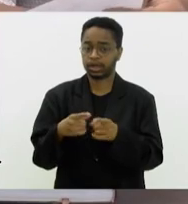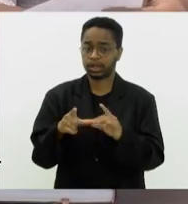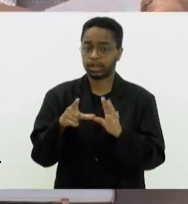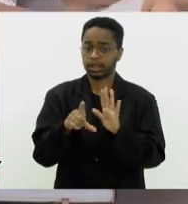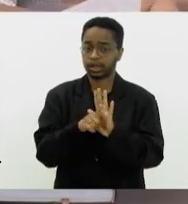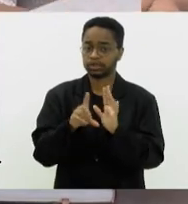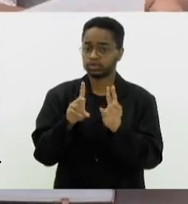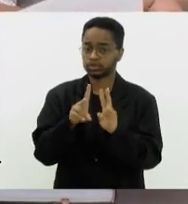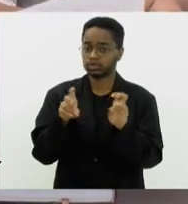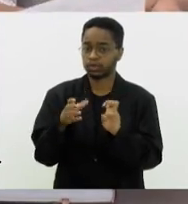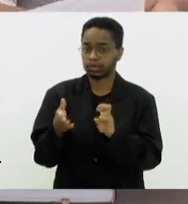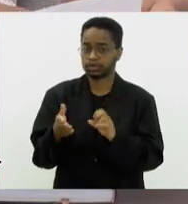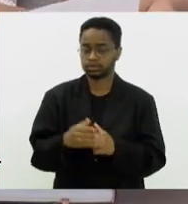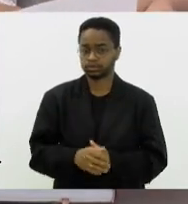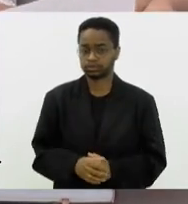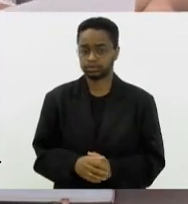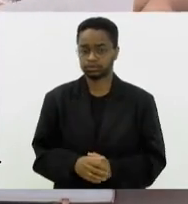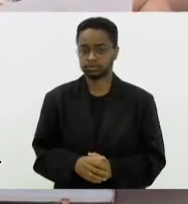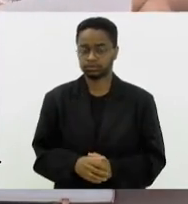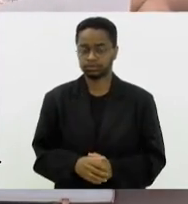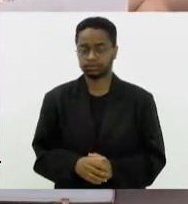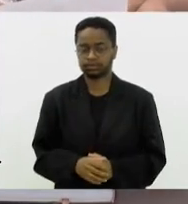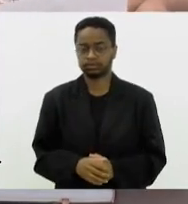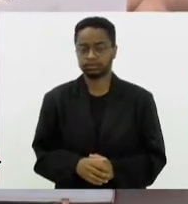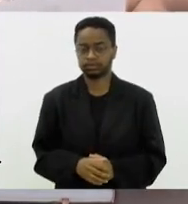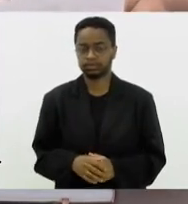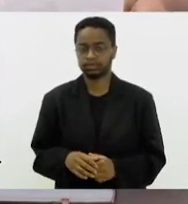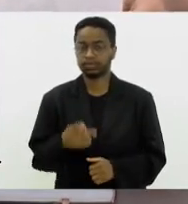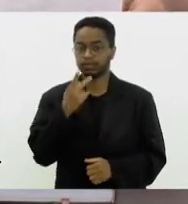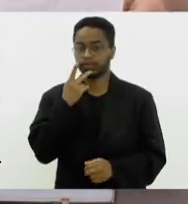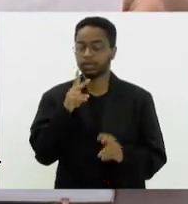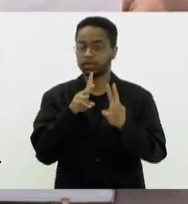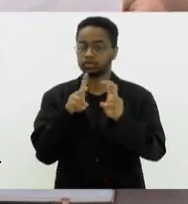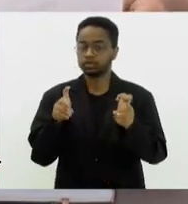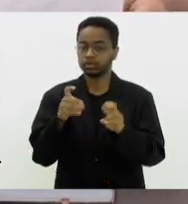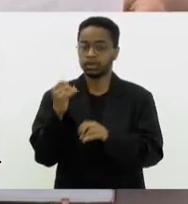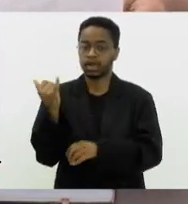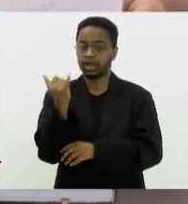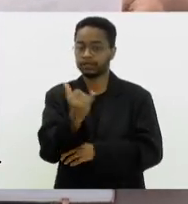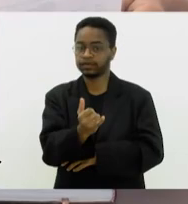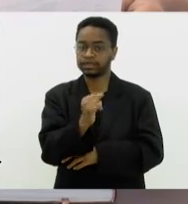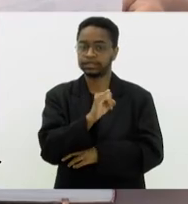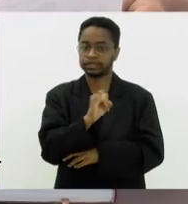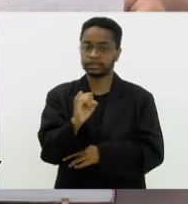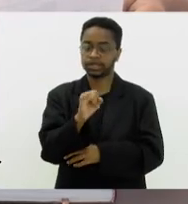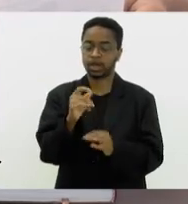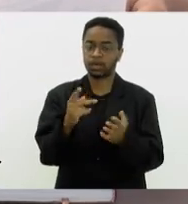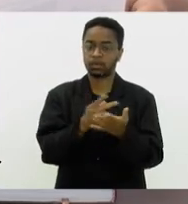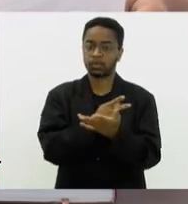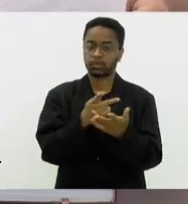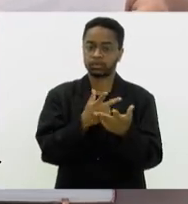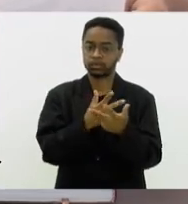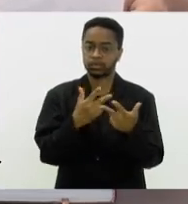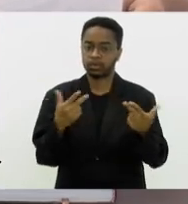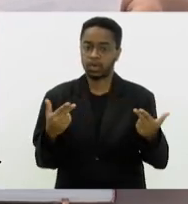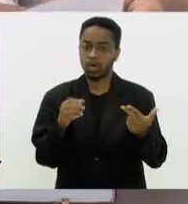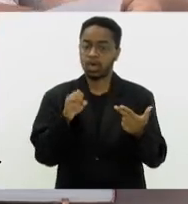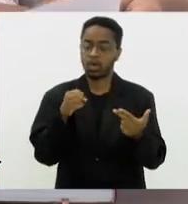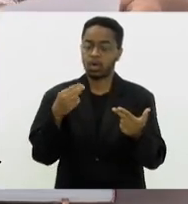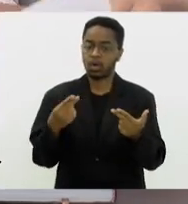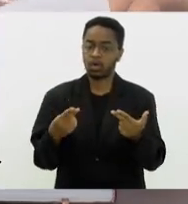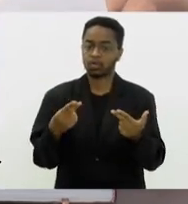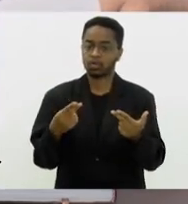isso. Olha lá. Dispõe sobre a comunicação de ocorrência ou de indício